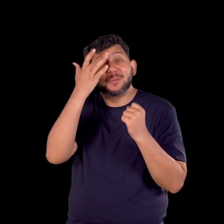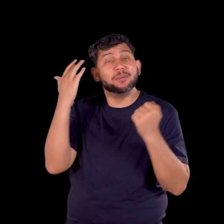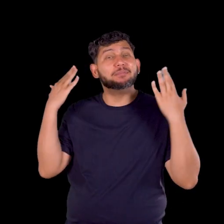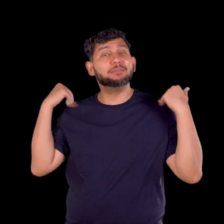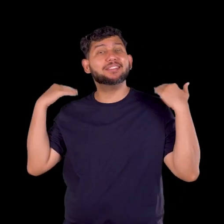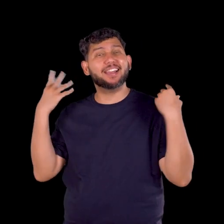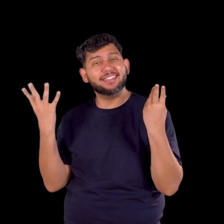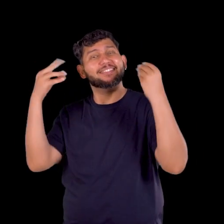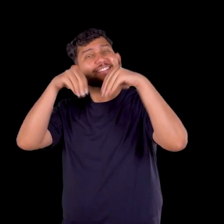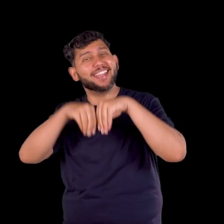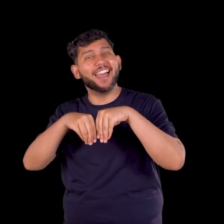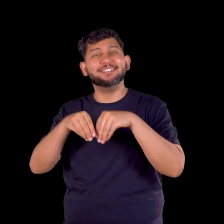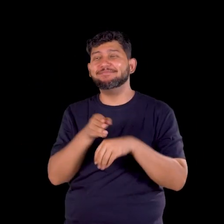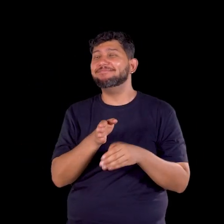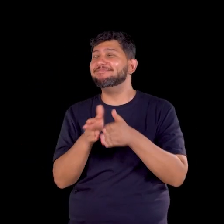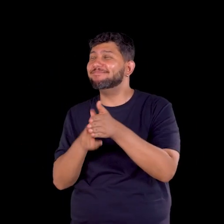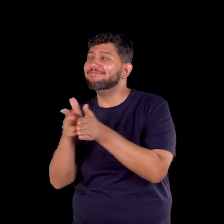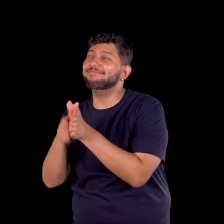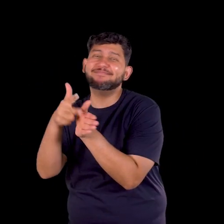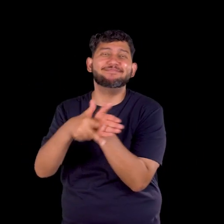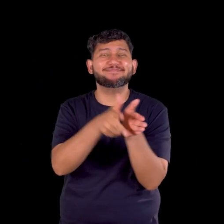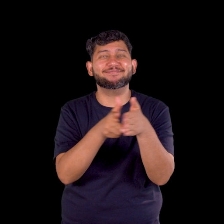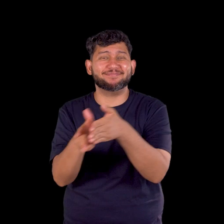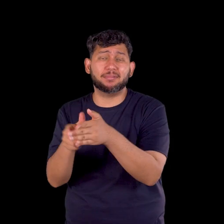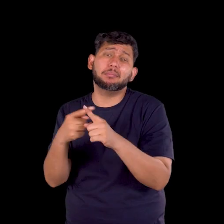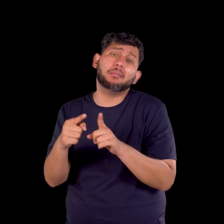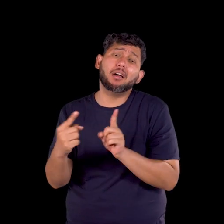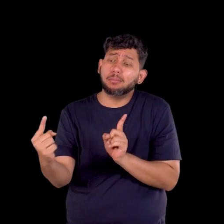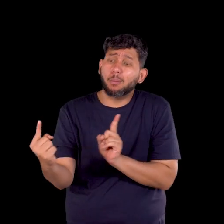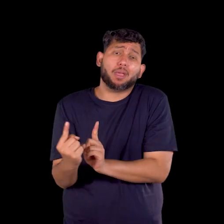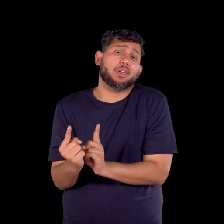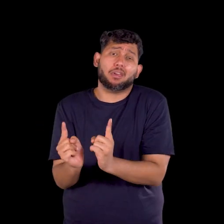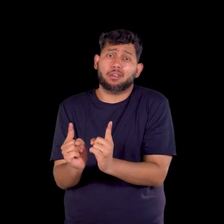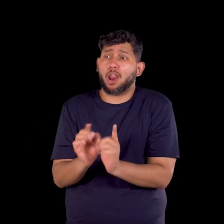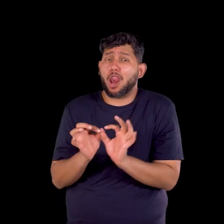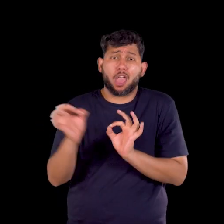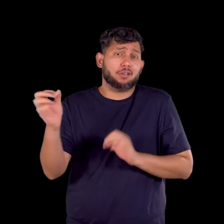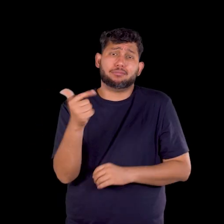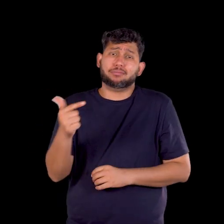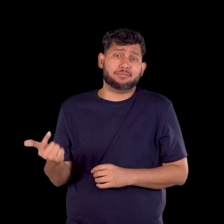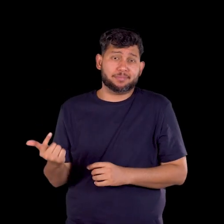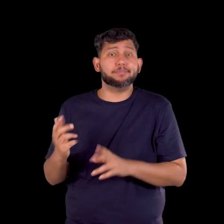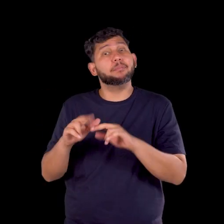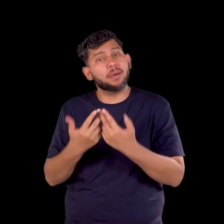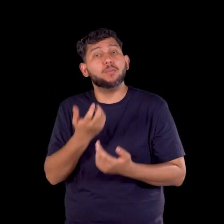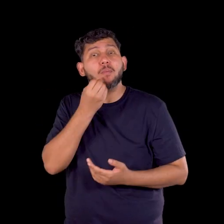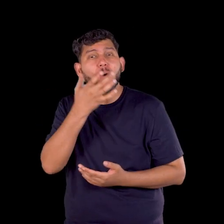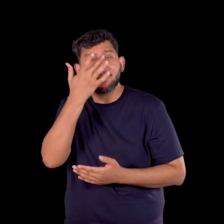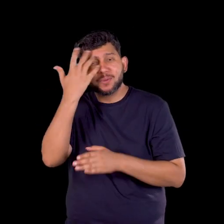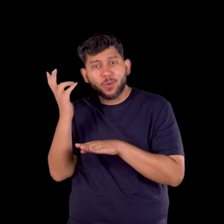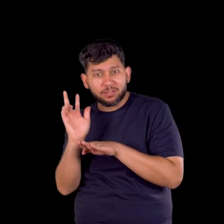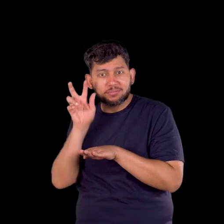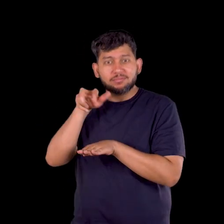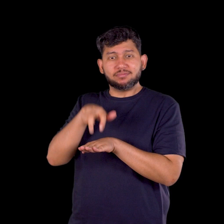pelo país. A maioria dos trajetos é de curta distância. Ainda assim, eles garantem aos passageiros